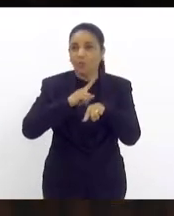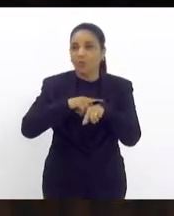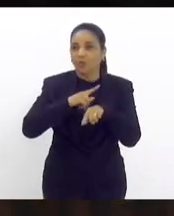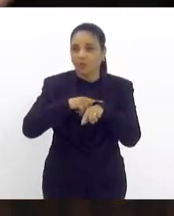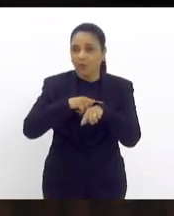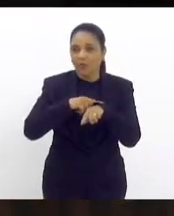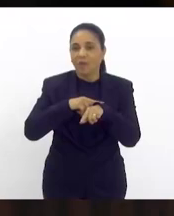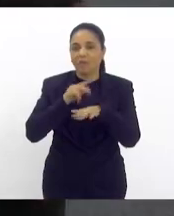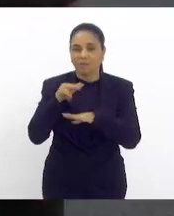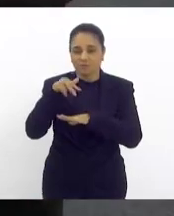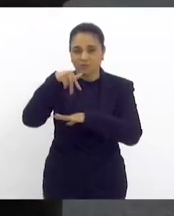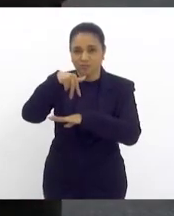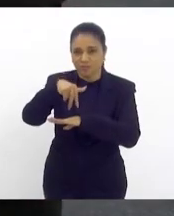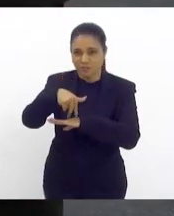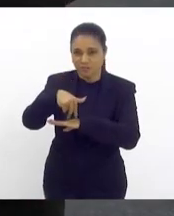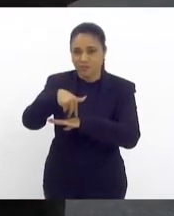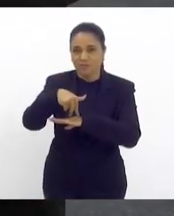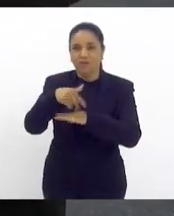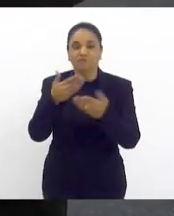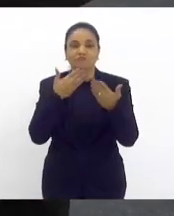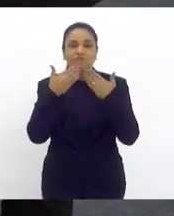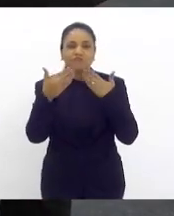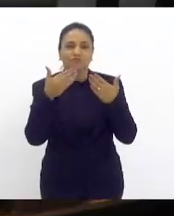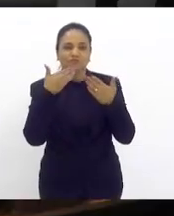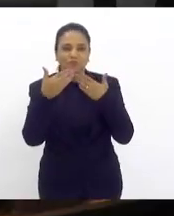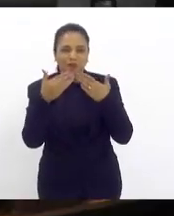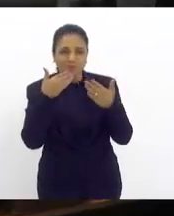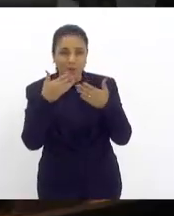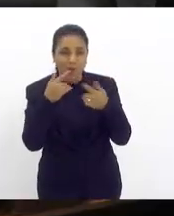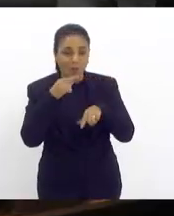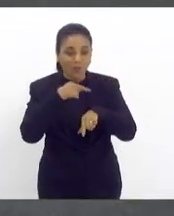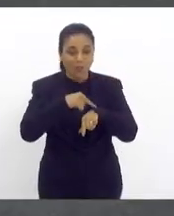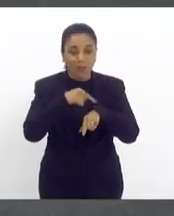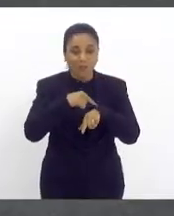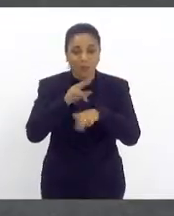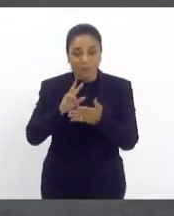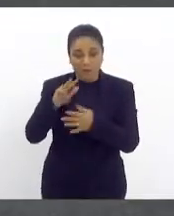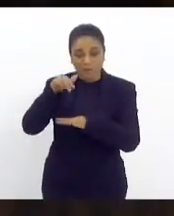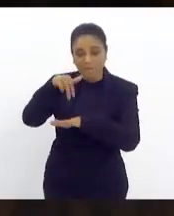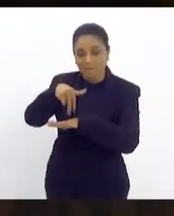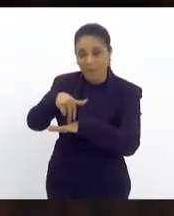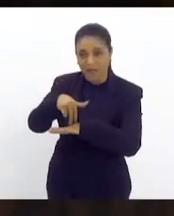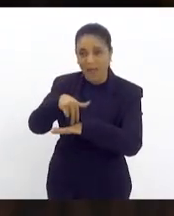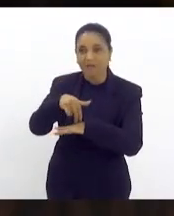a gente pode começar dialogar sobre isso uma súmula